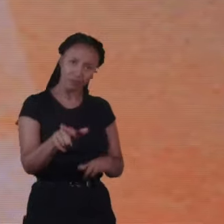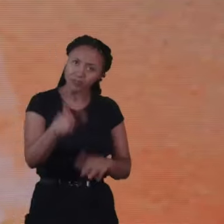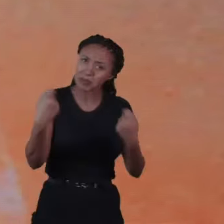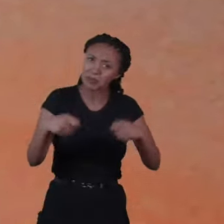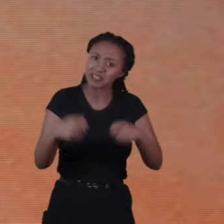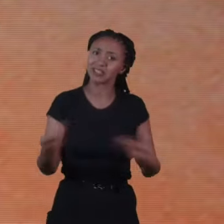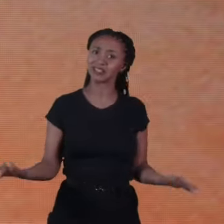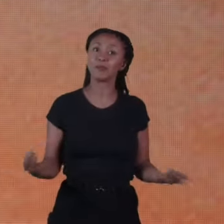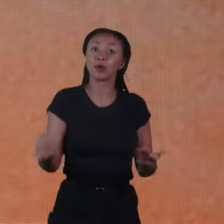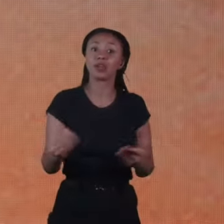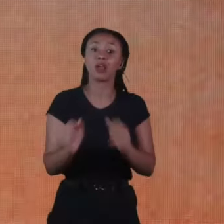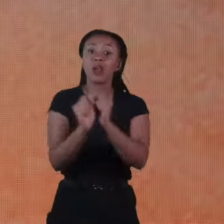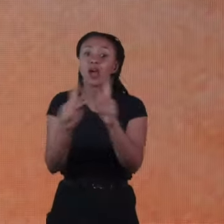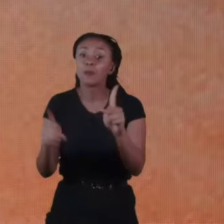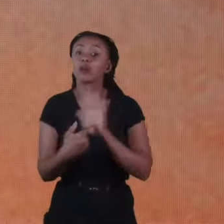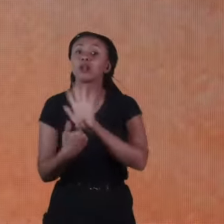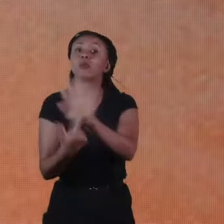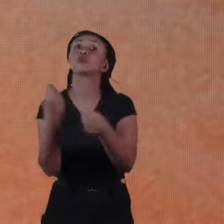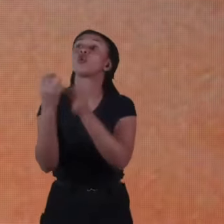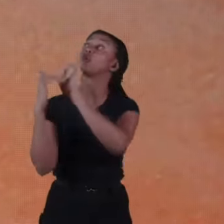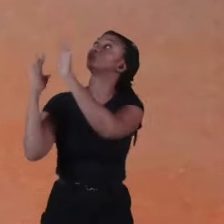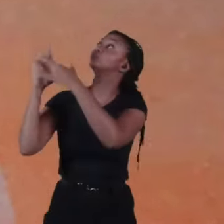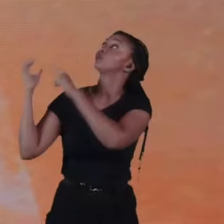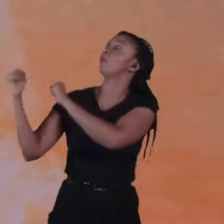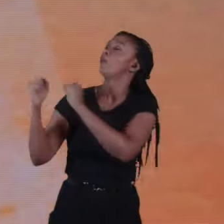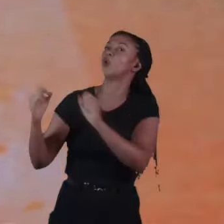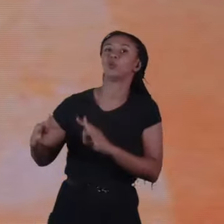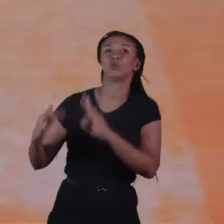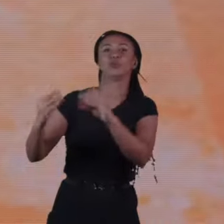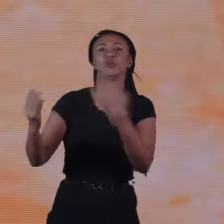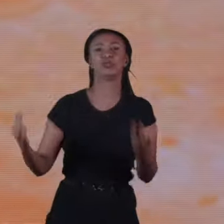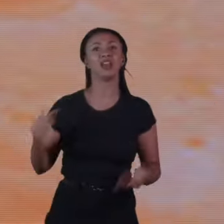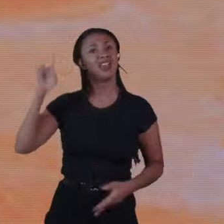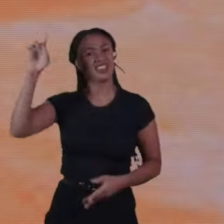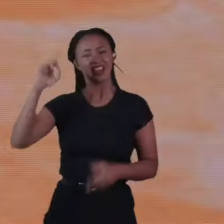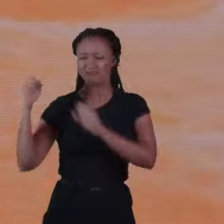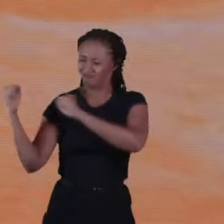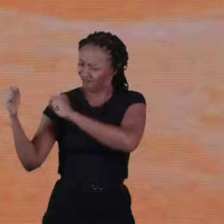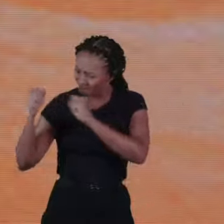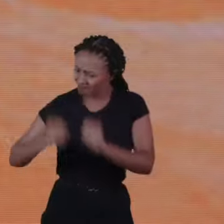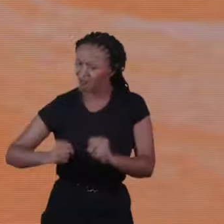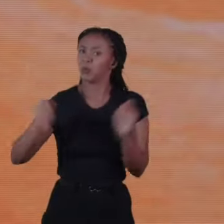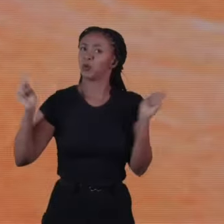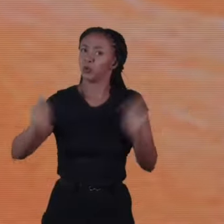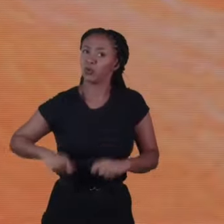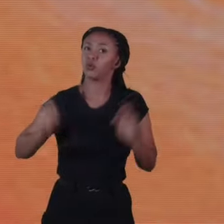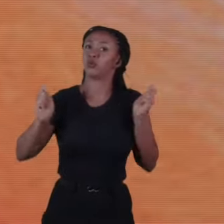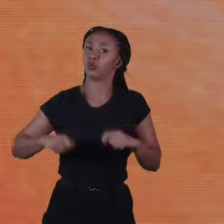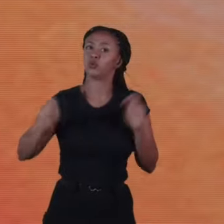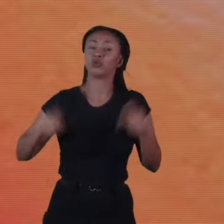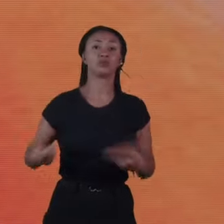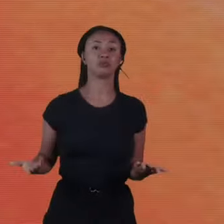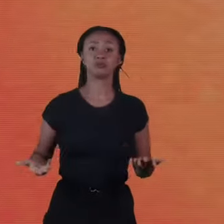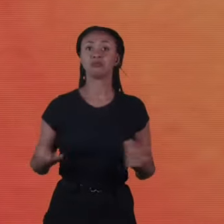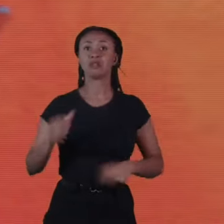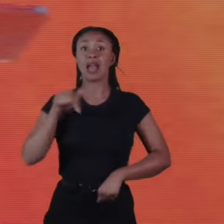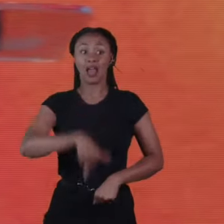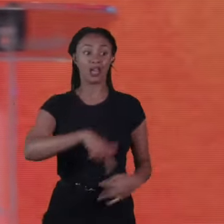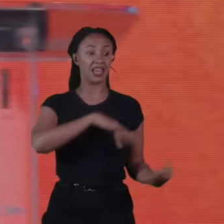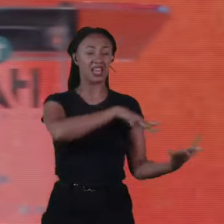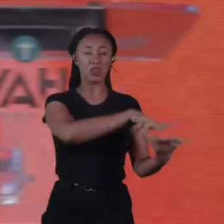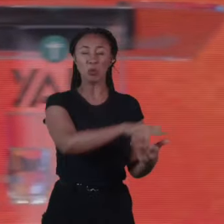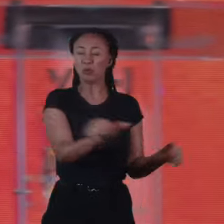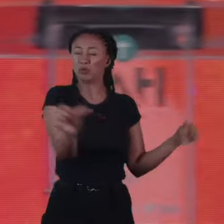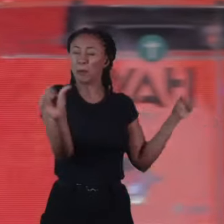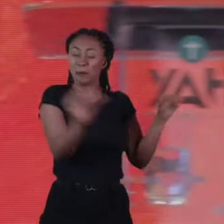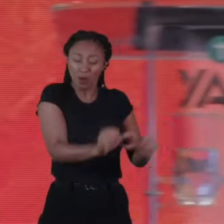texto que revela Jesus como Todo-Poderoso, e Deus tem todo o poder, mesmo na época que aqui no mundo vai ser